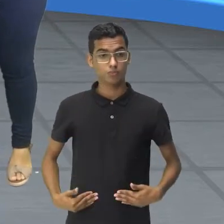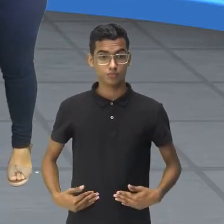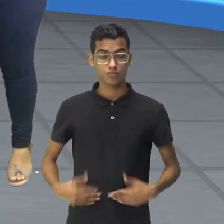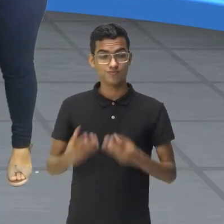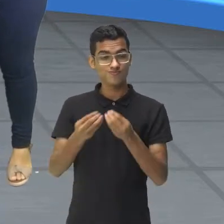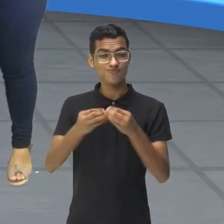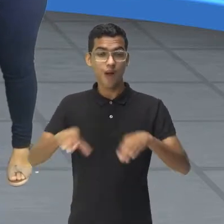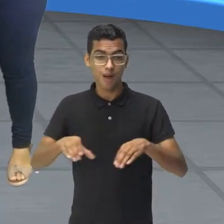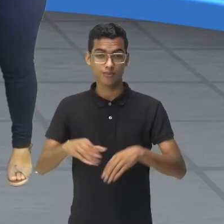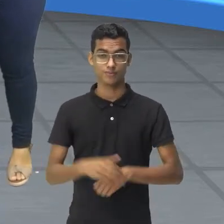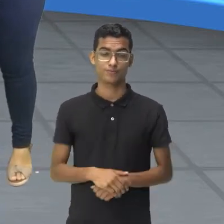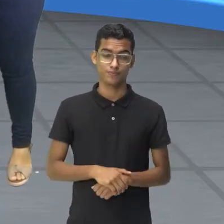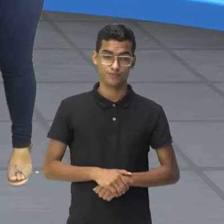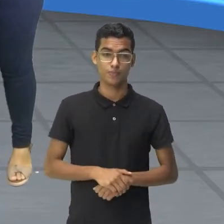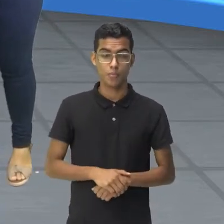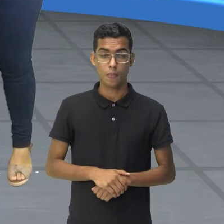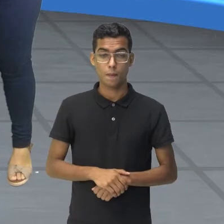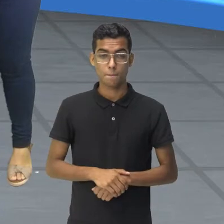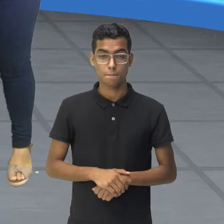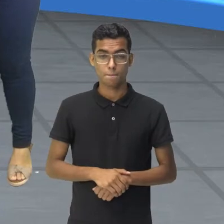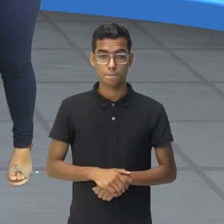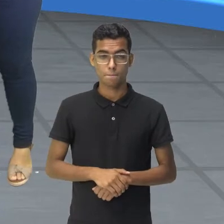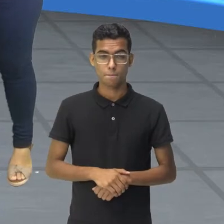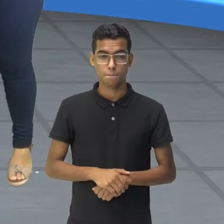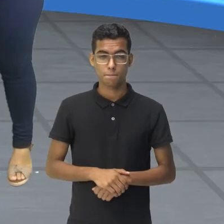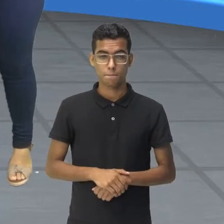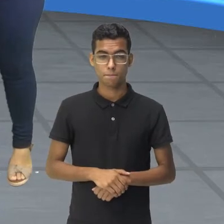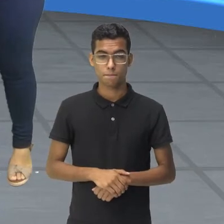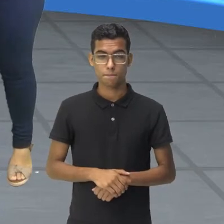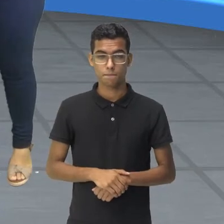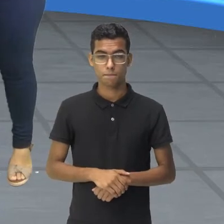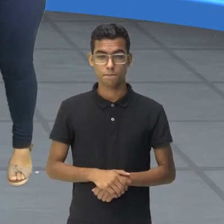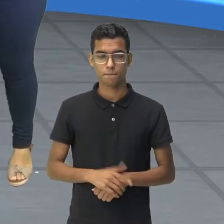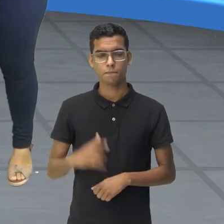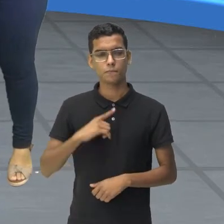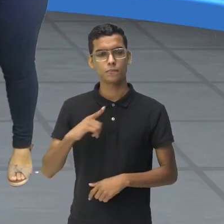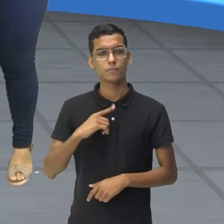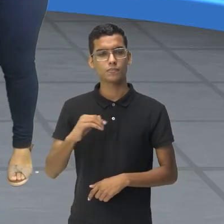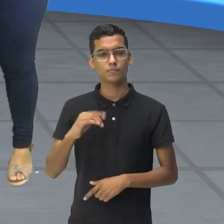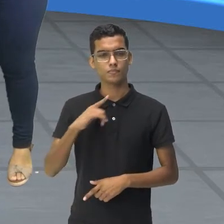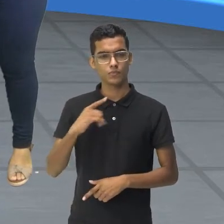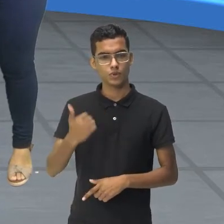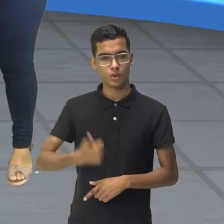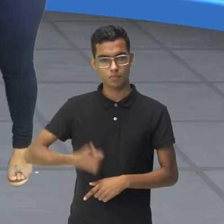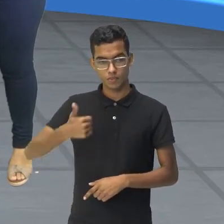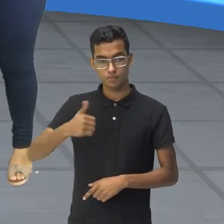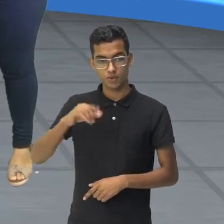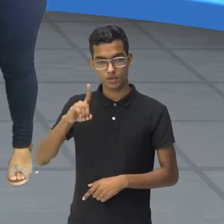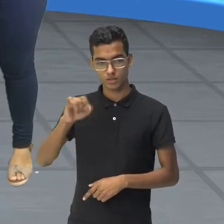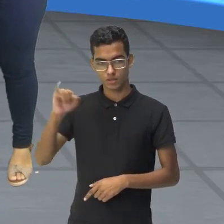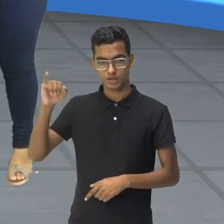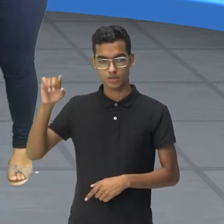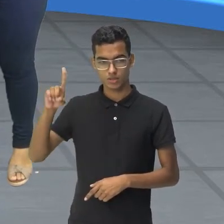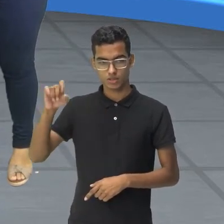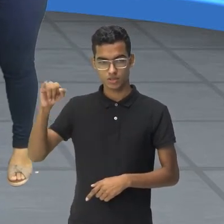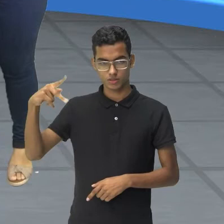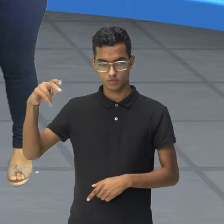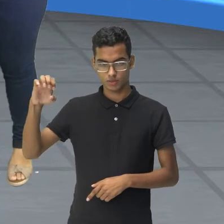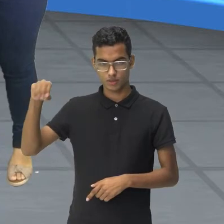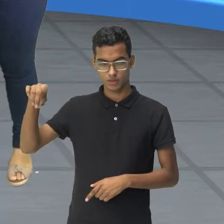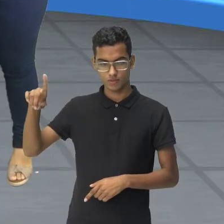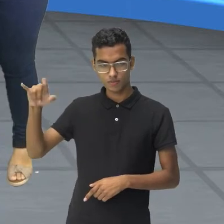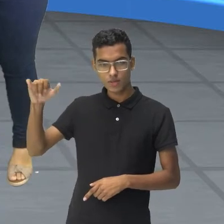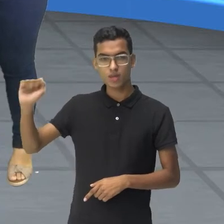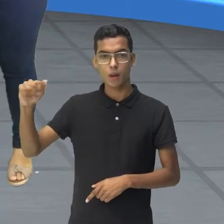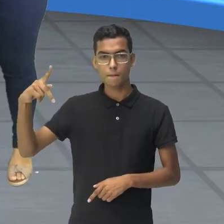aí debilitado, tá bom? Vamos lá. E aí nós temos a dislipidemia primária, que é de origem